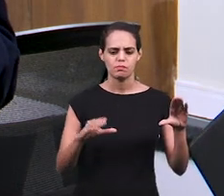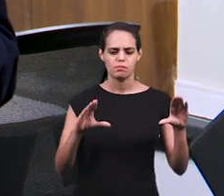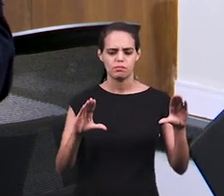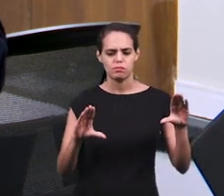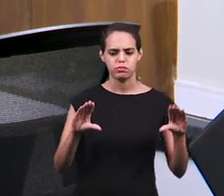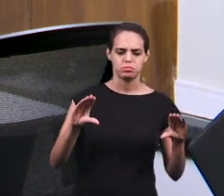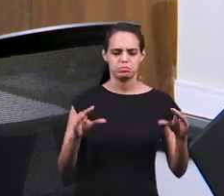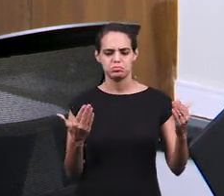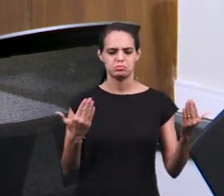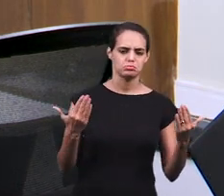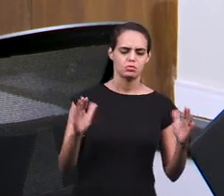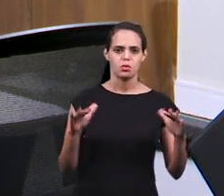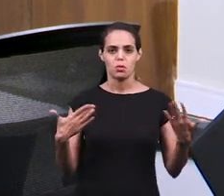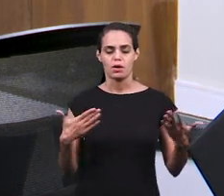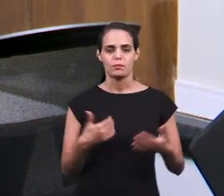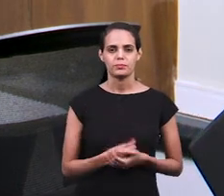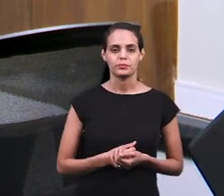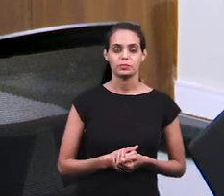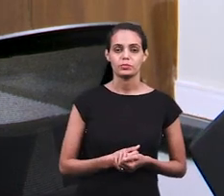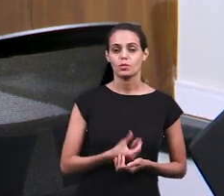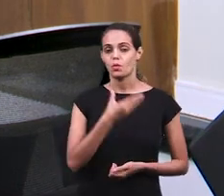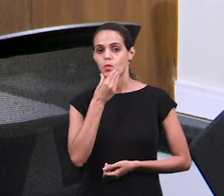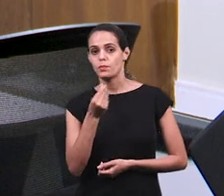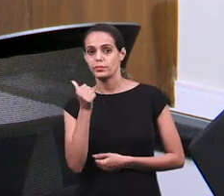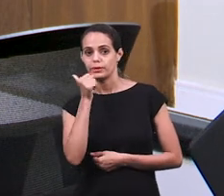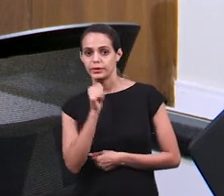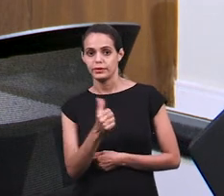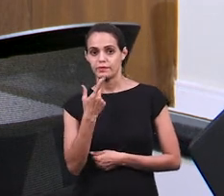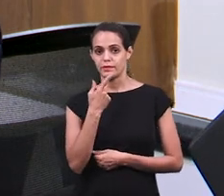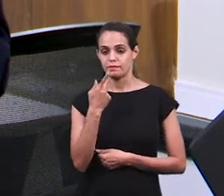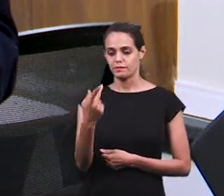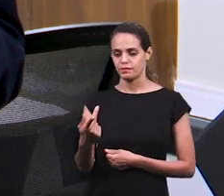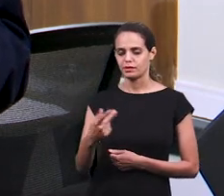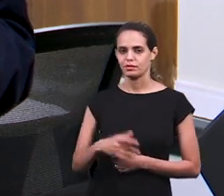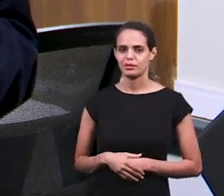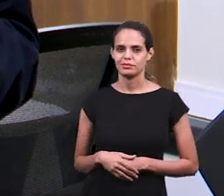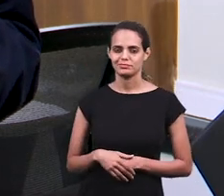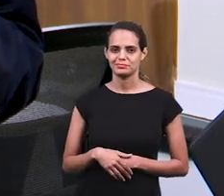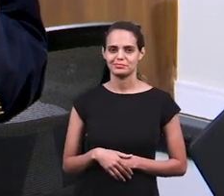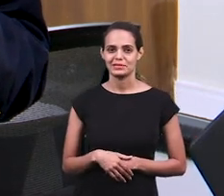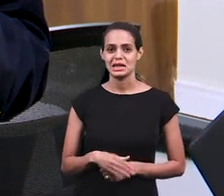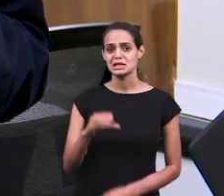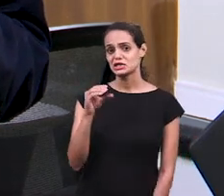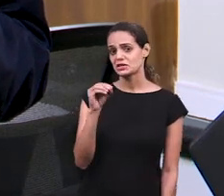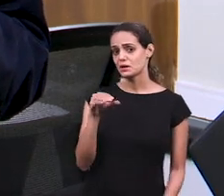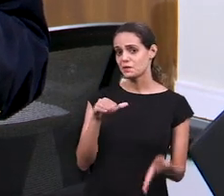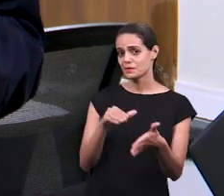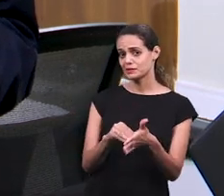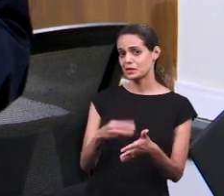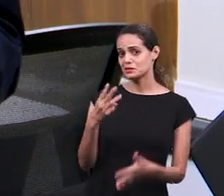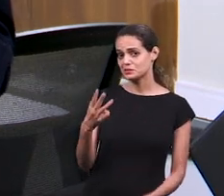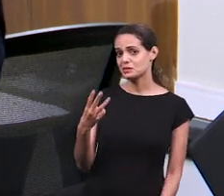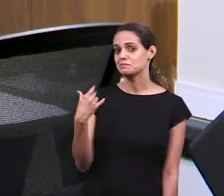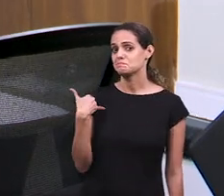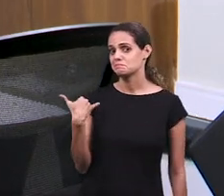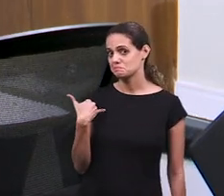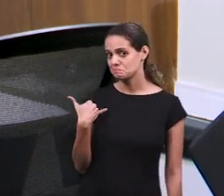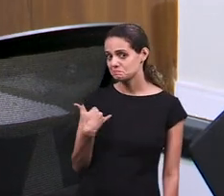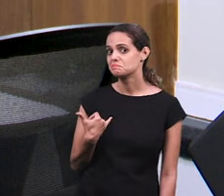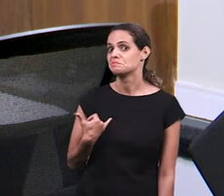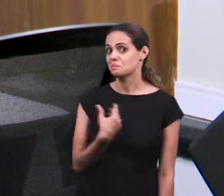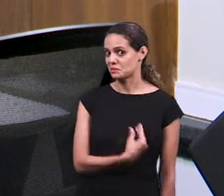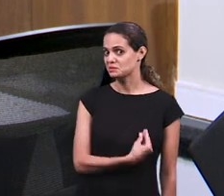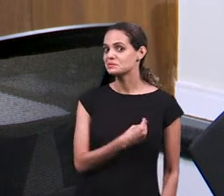resposta é o Samuel e a Eloá ao mesmo tempo, mostrando que a nossa classe de 0 a 3 anos está